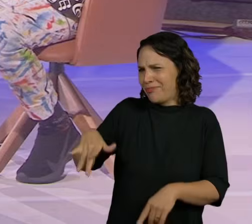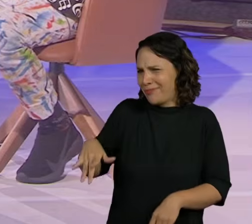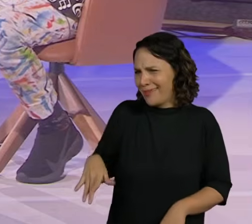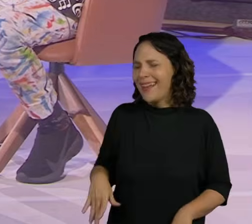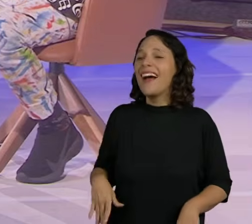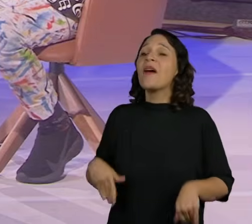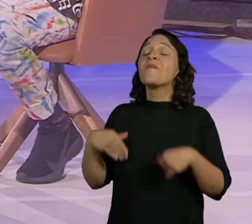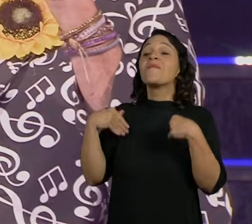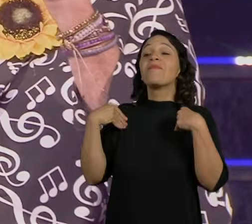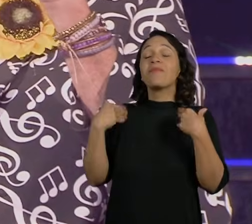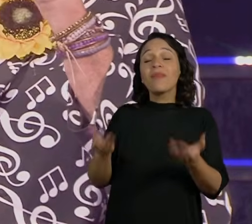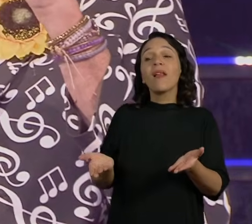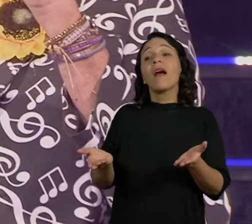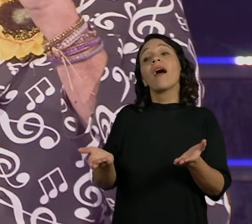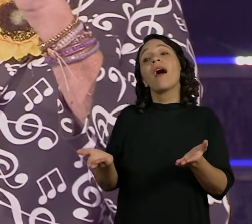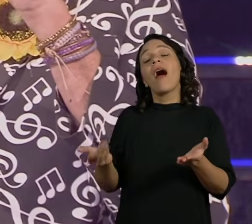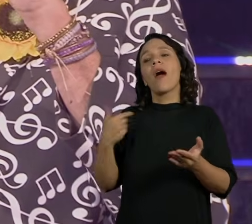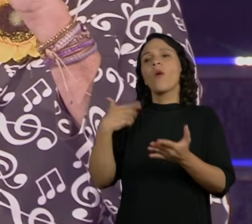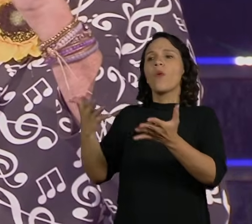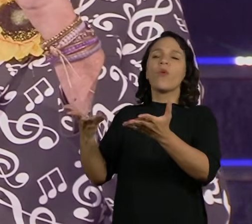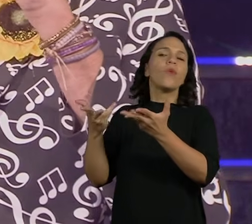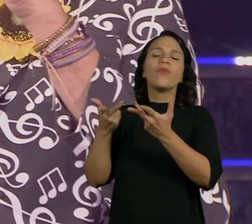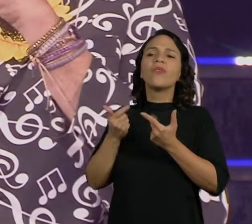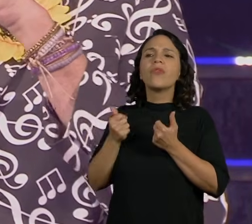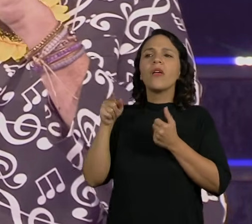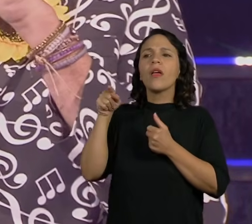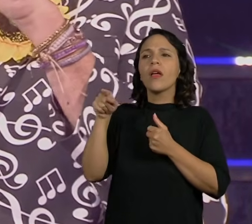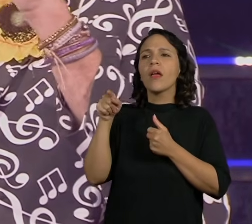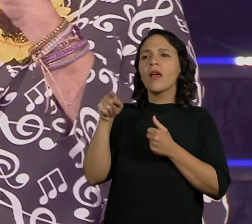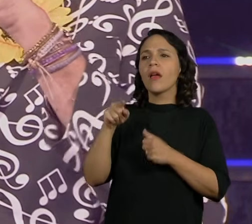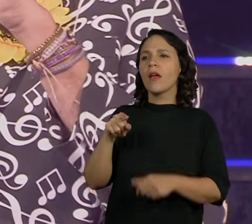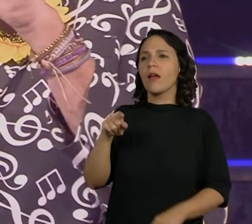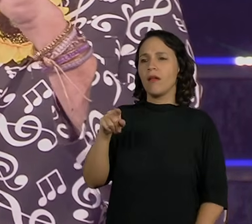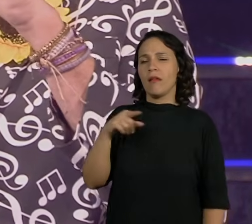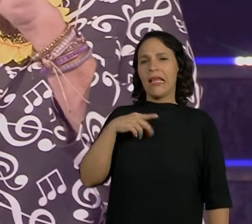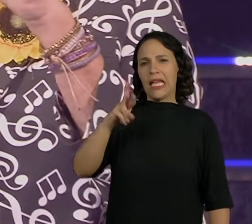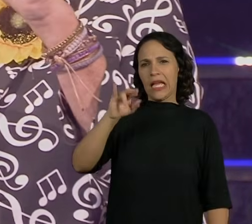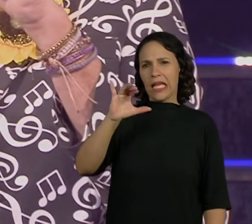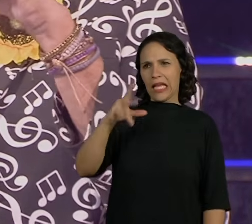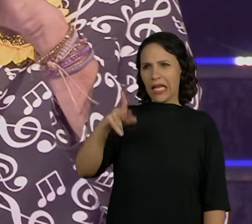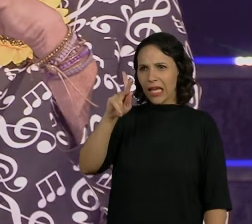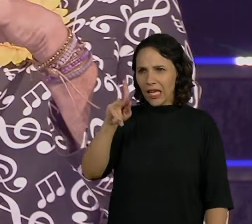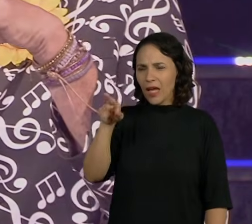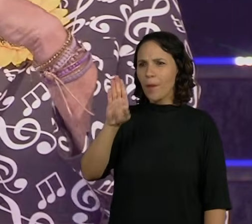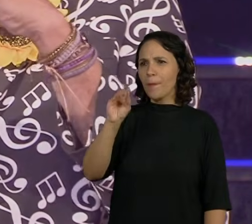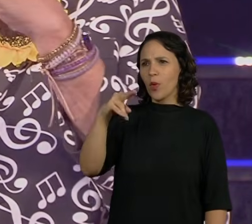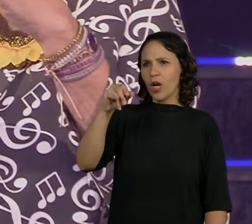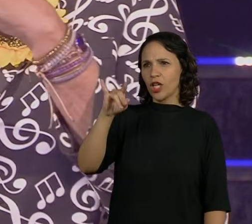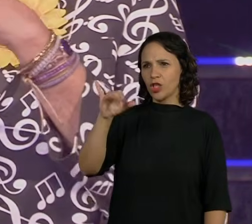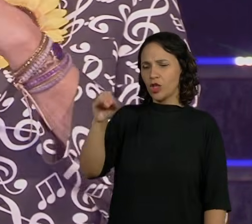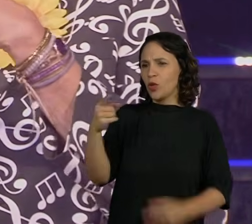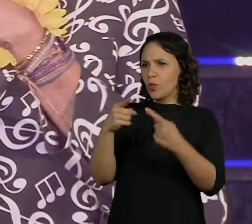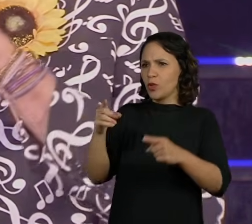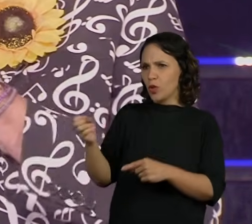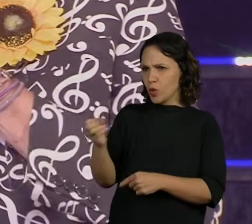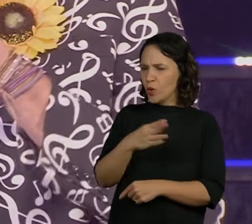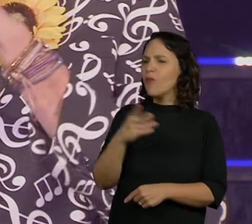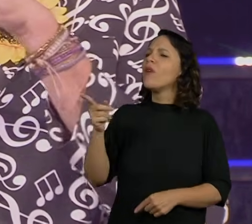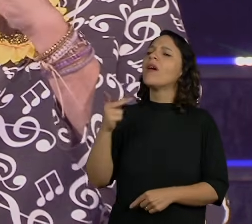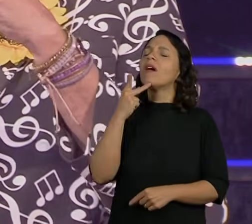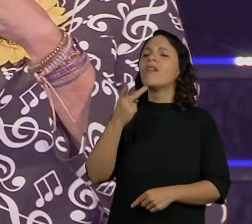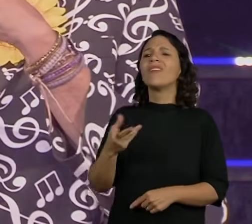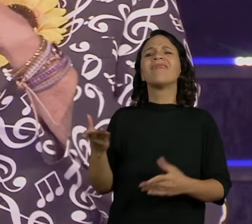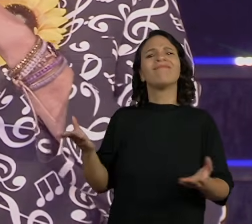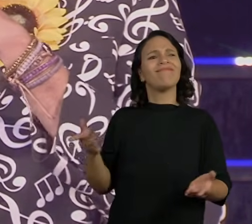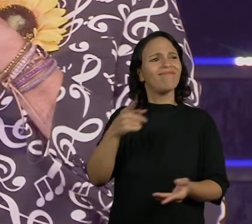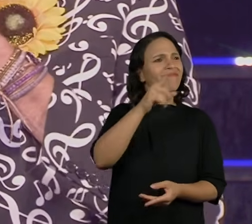Aí nós chegamos... Eu convidei Rick Bonadil para produzir um disco novo. E Rick teve uma ideia. Rapaz, Falcão, tá